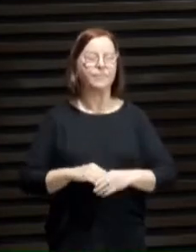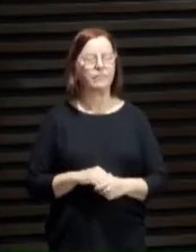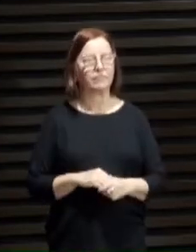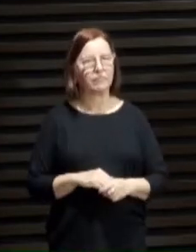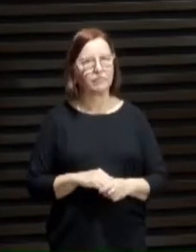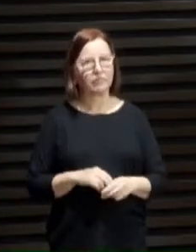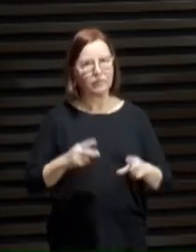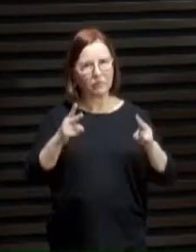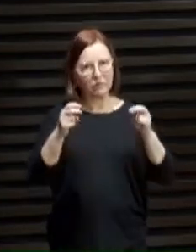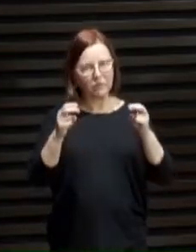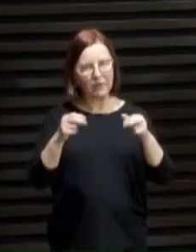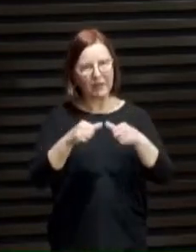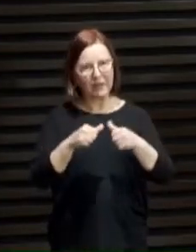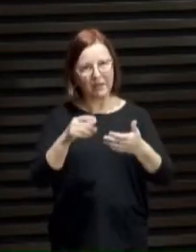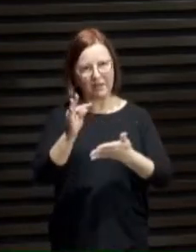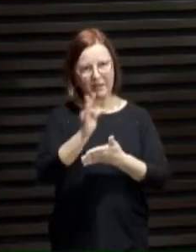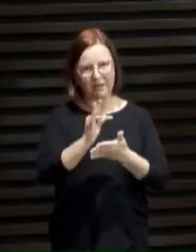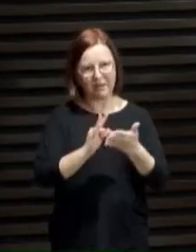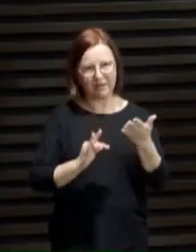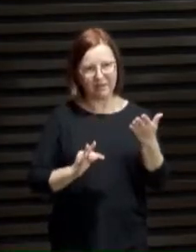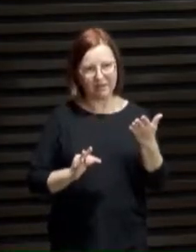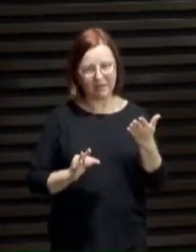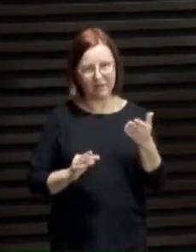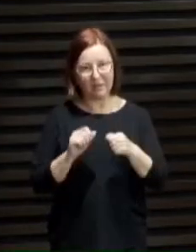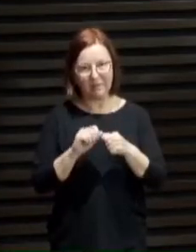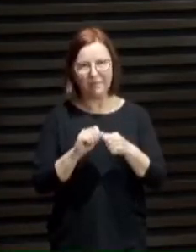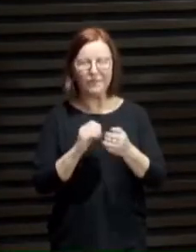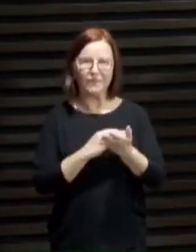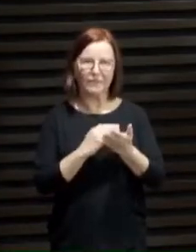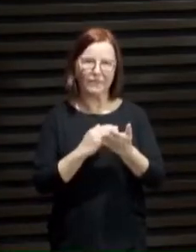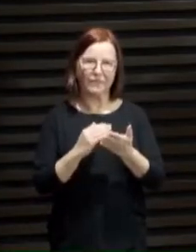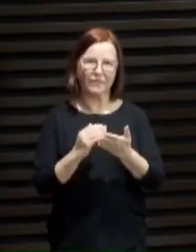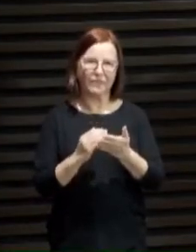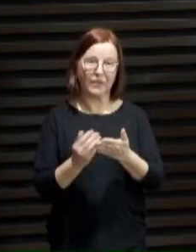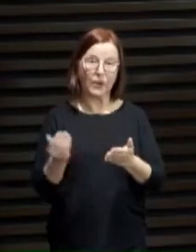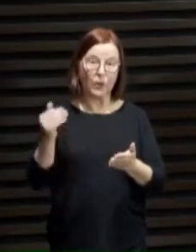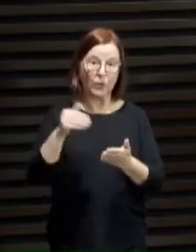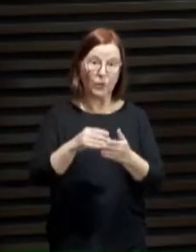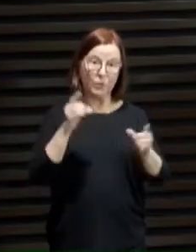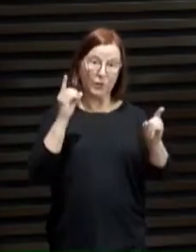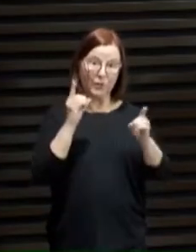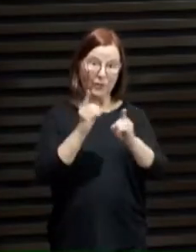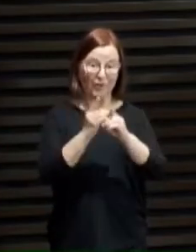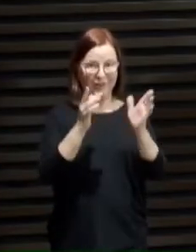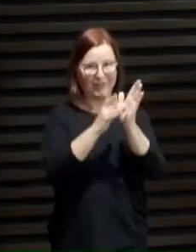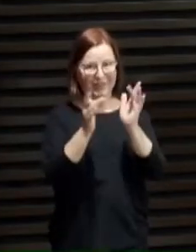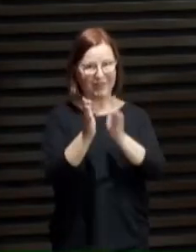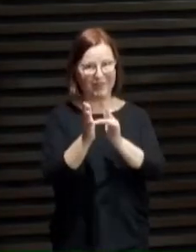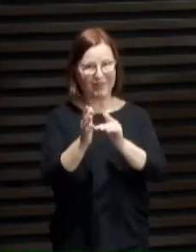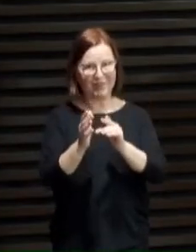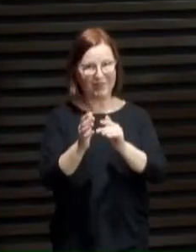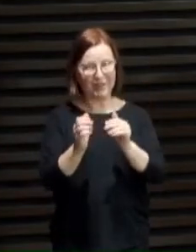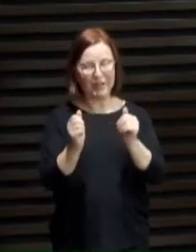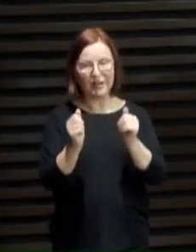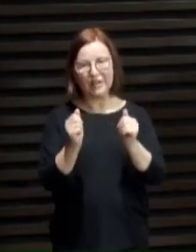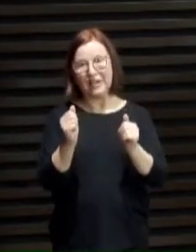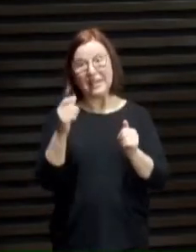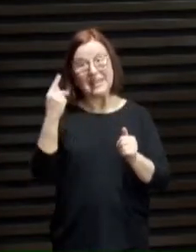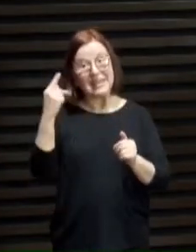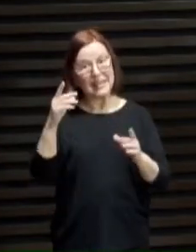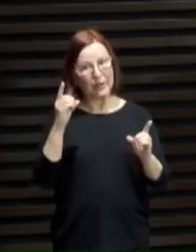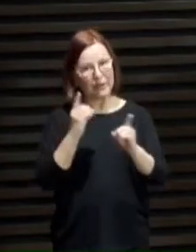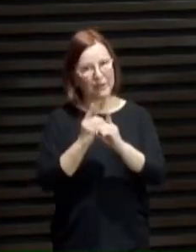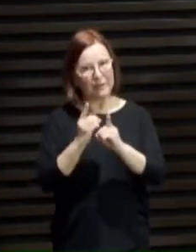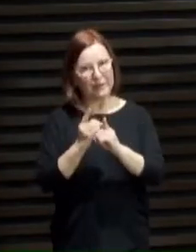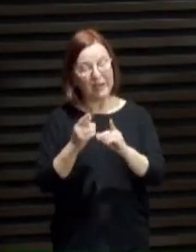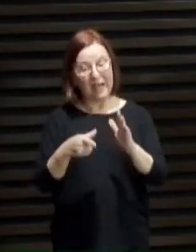Observe que esse texto faz parte do último encontro de Jesus com seus discípulos, antes de